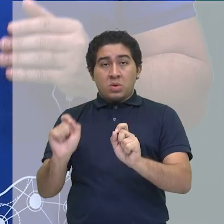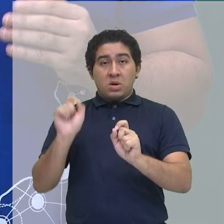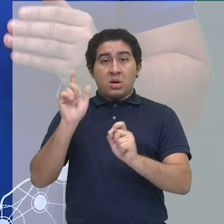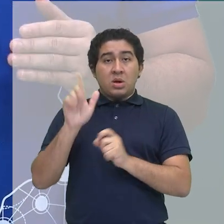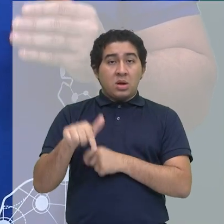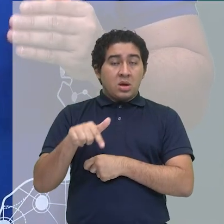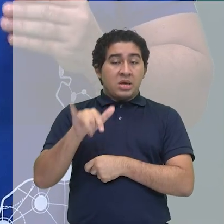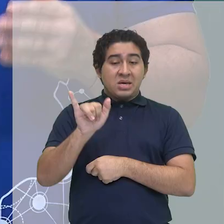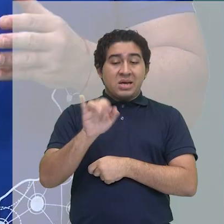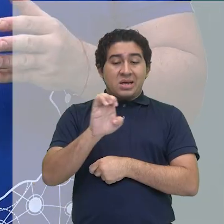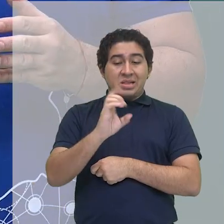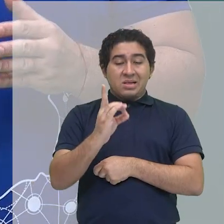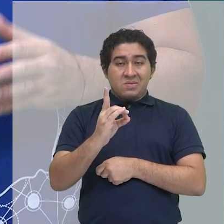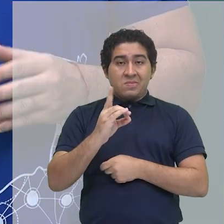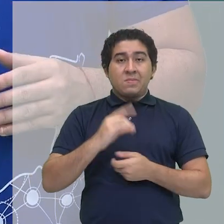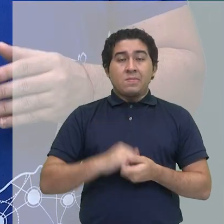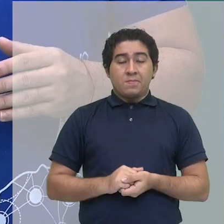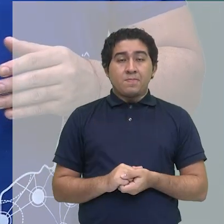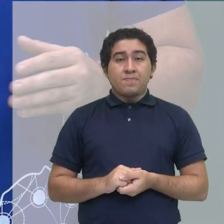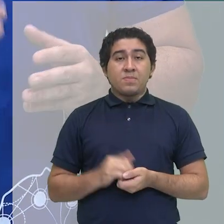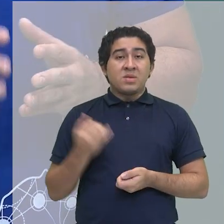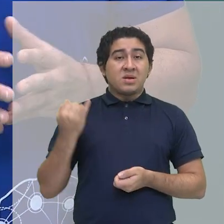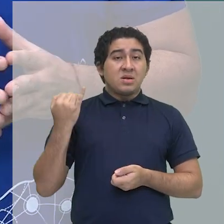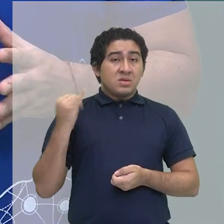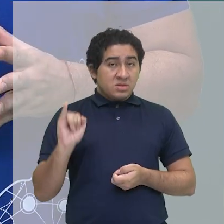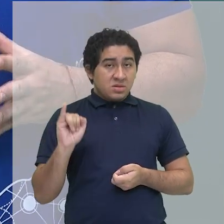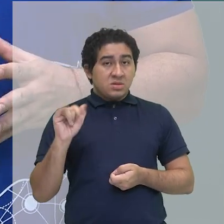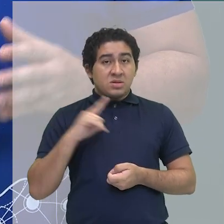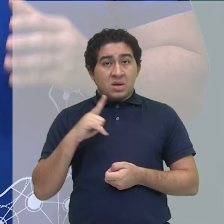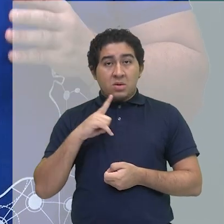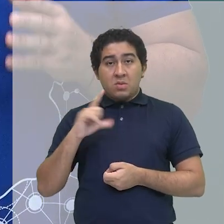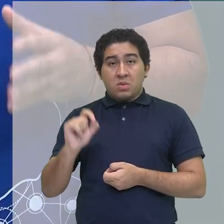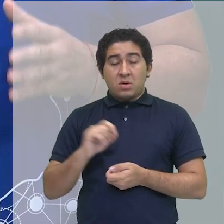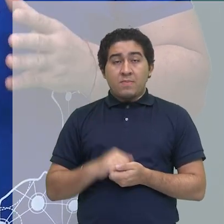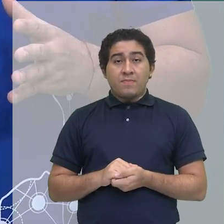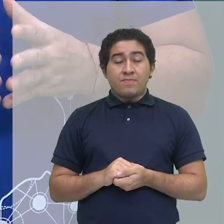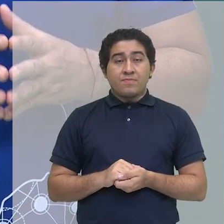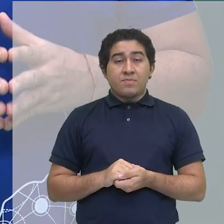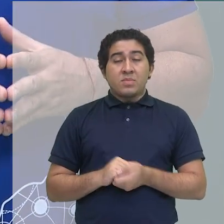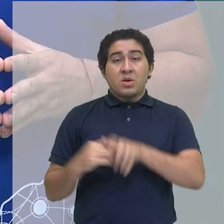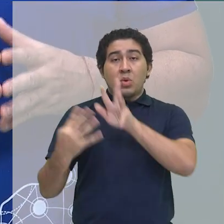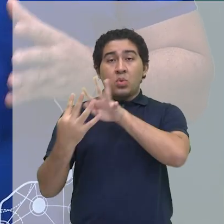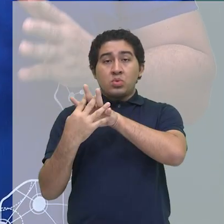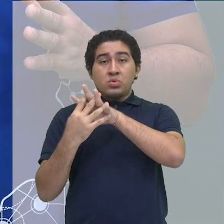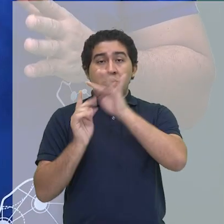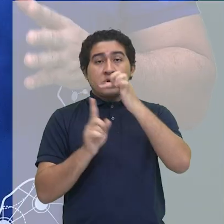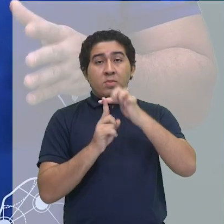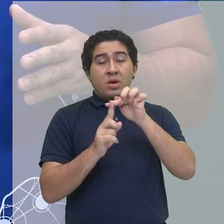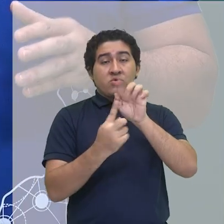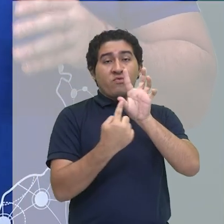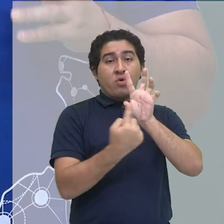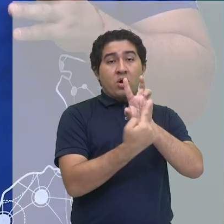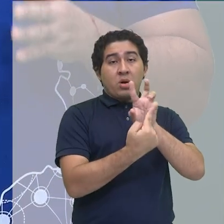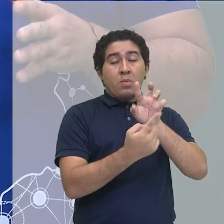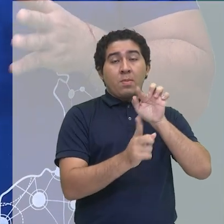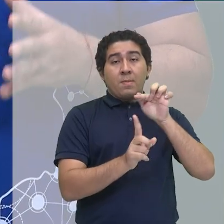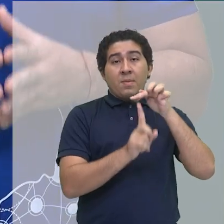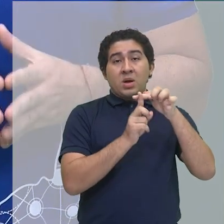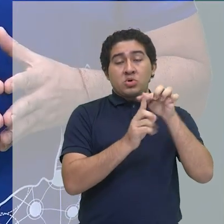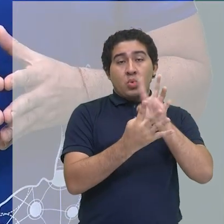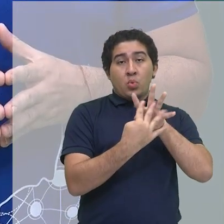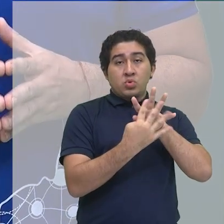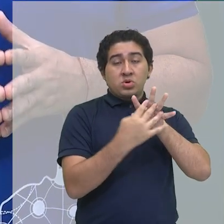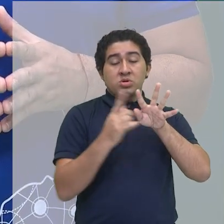o ied. Se ele terminar em consoante, vogal, consoante, a gente vai contar da última